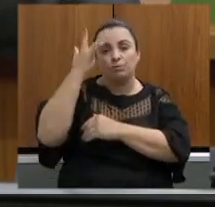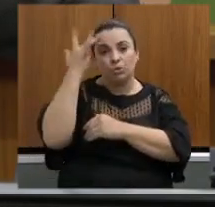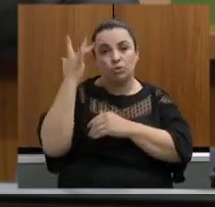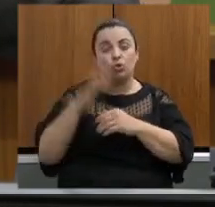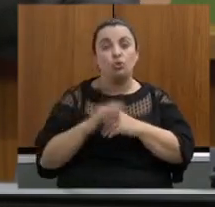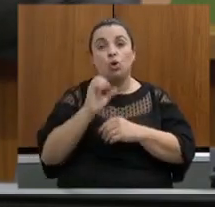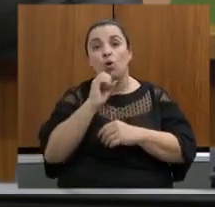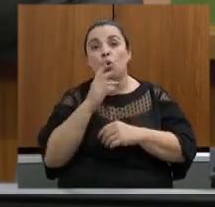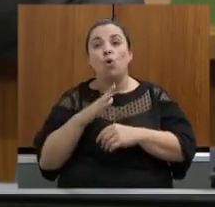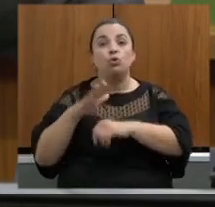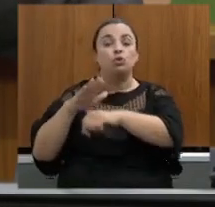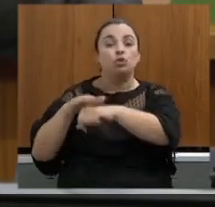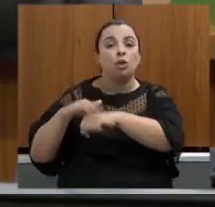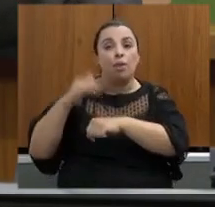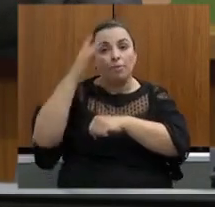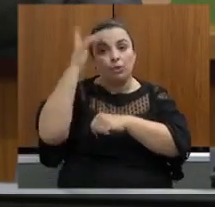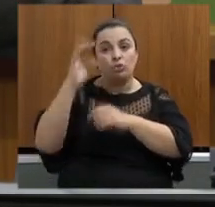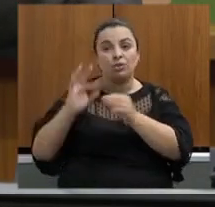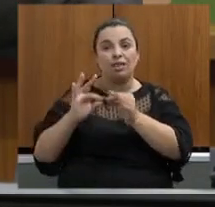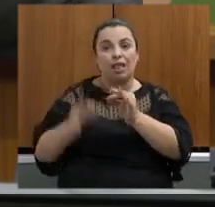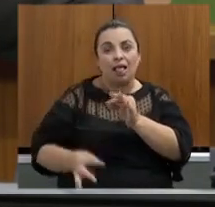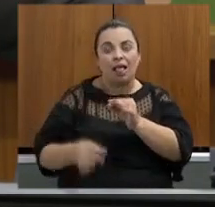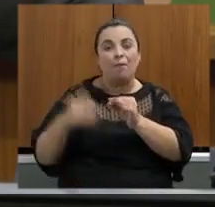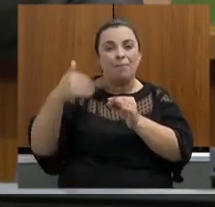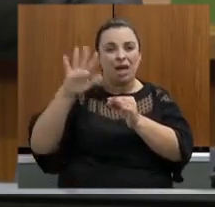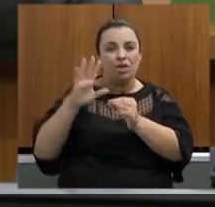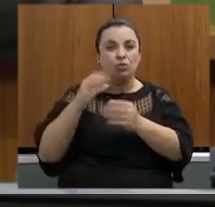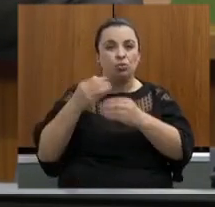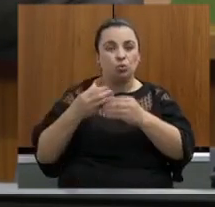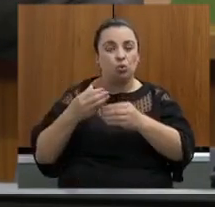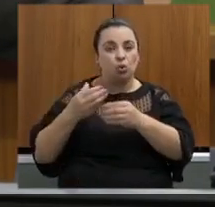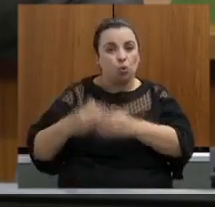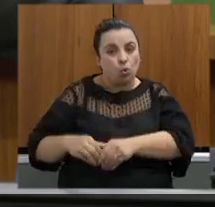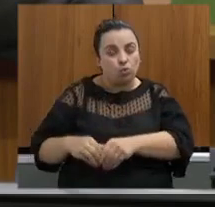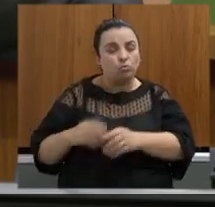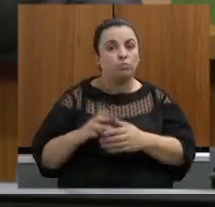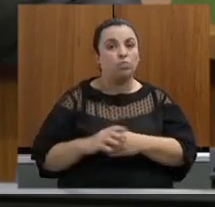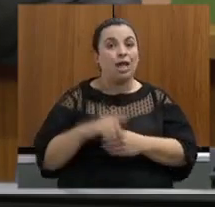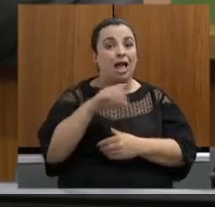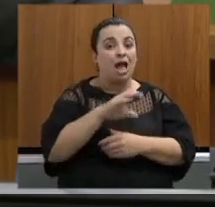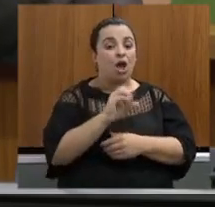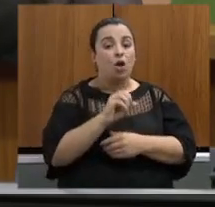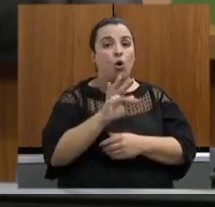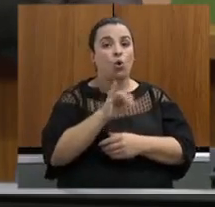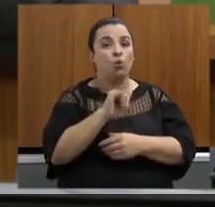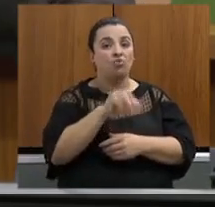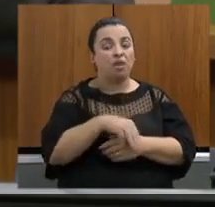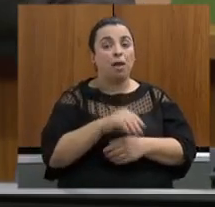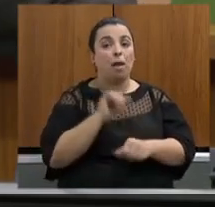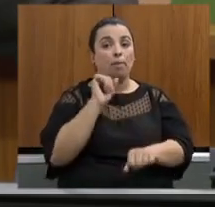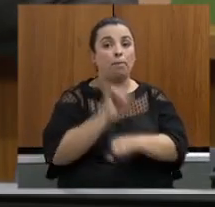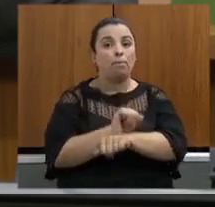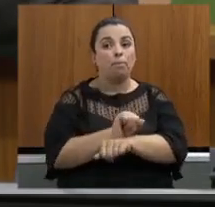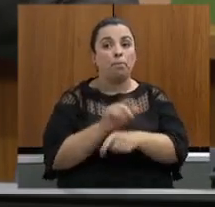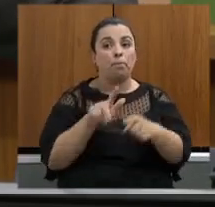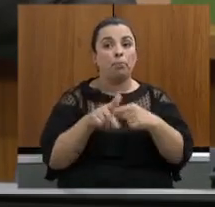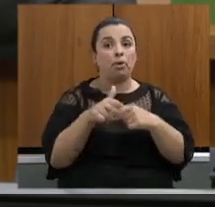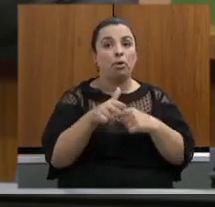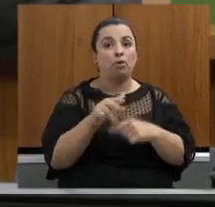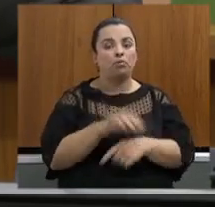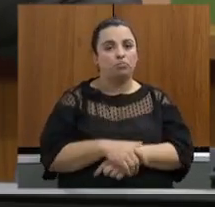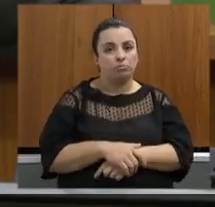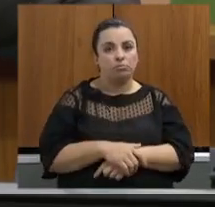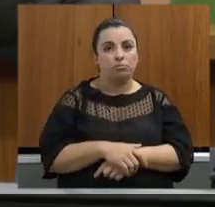é a coffin é que barra esses pedidos estão aqui nós estamos diante de